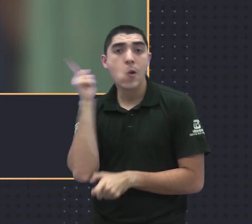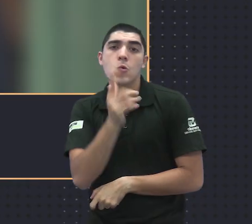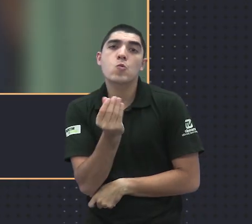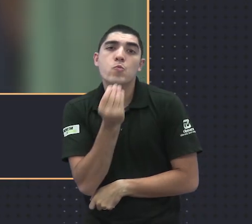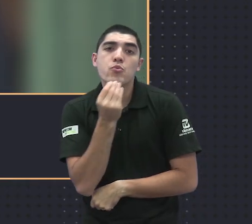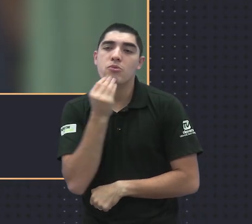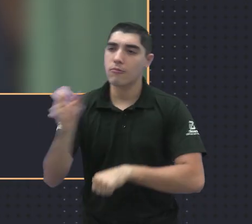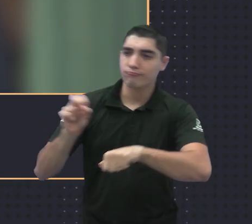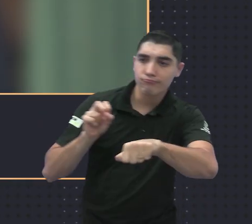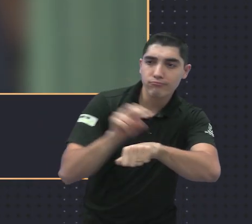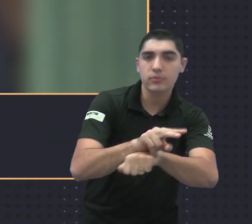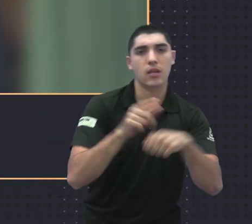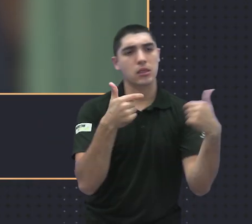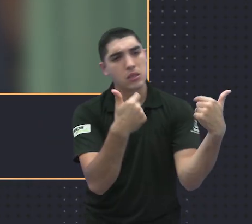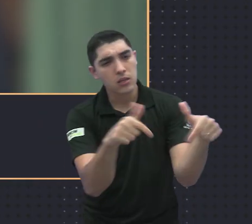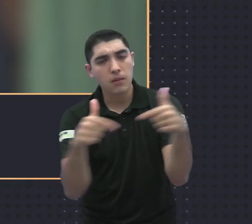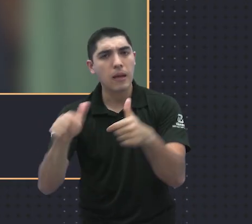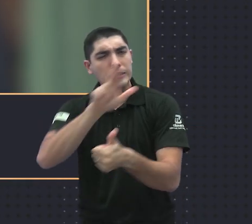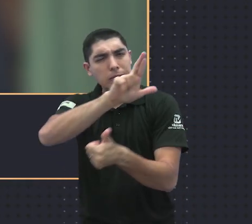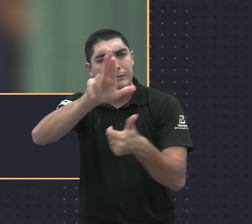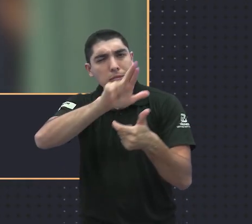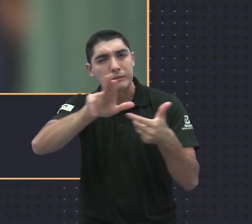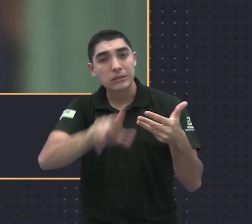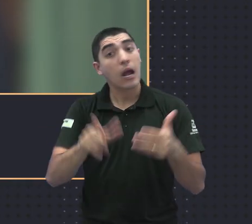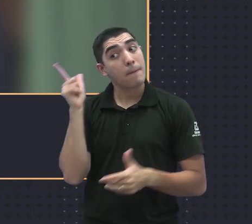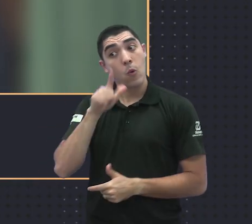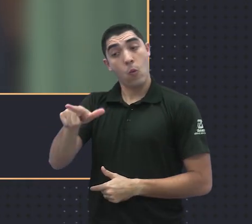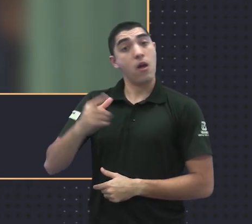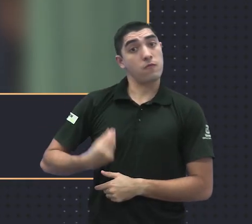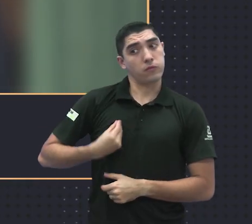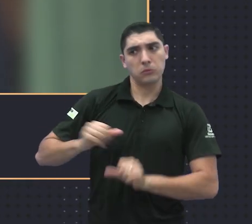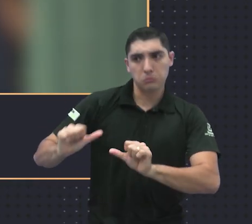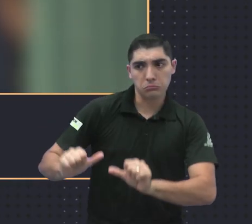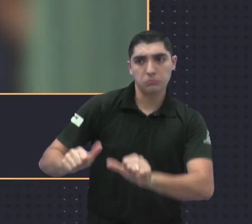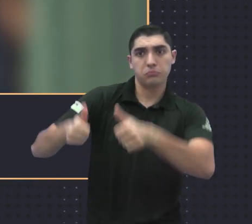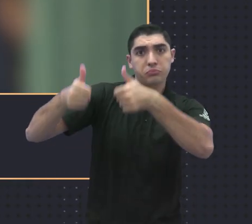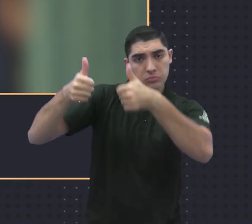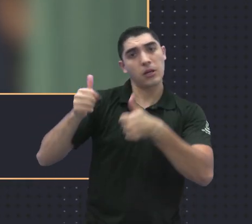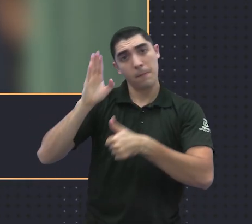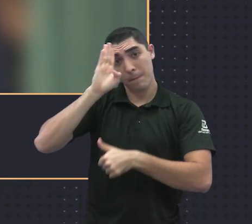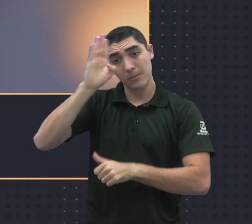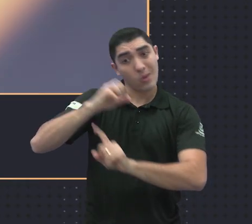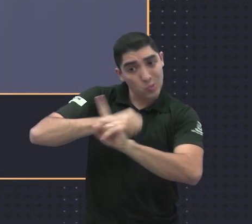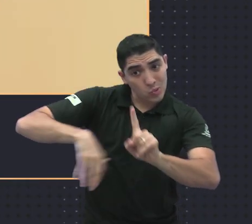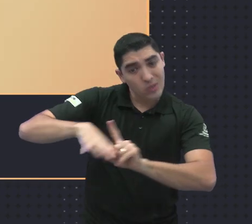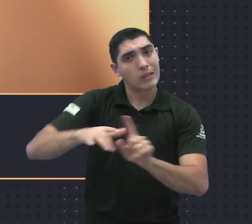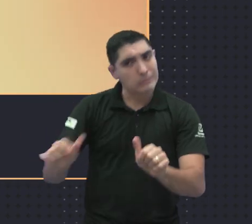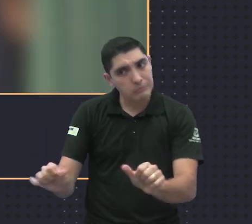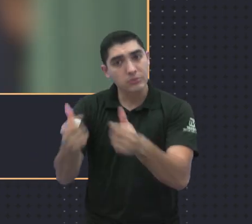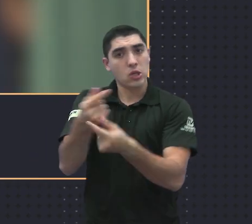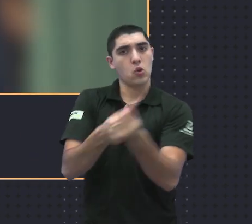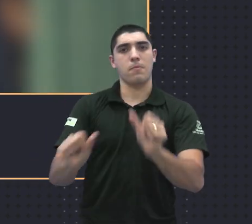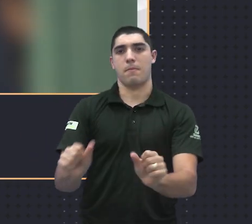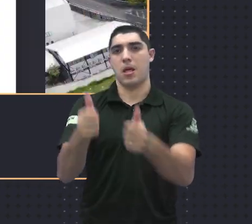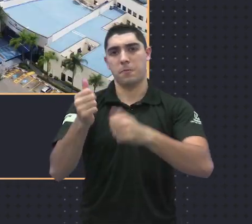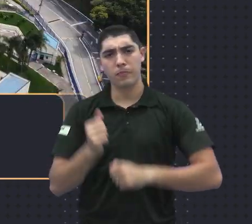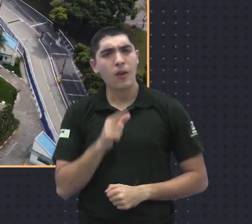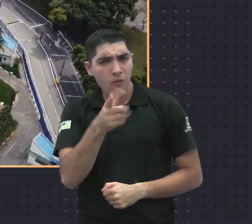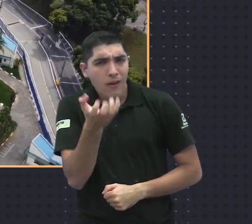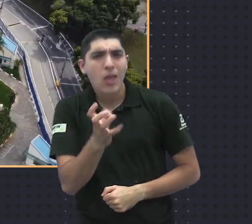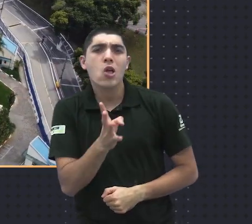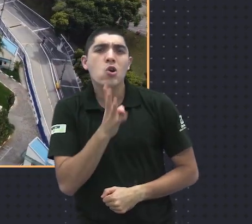possível ampliar a oferta de qualificação e vagas de emprego com impactos positivos nos índices sociais e na